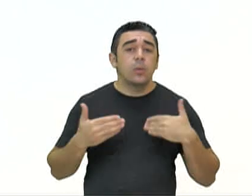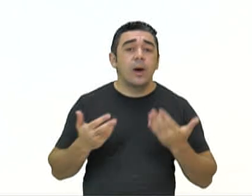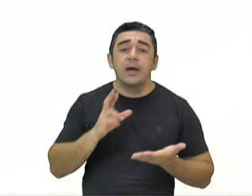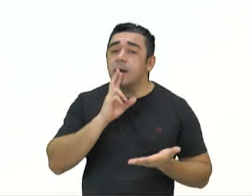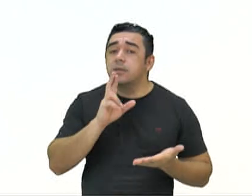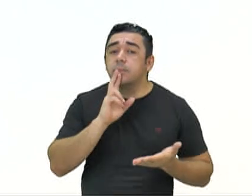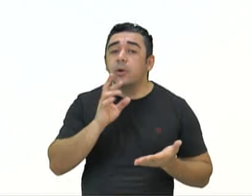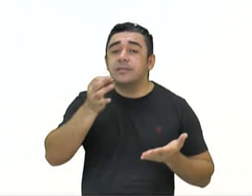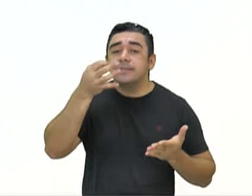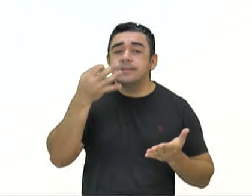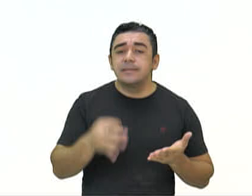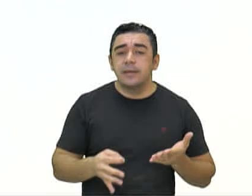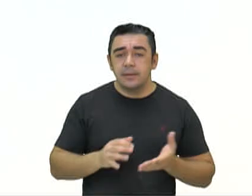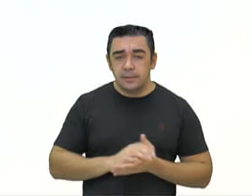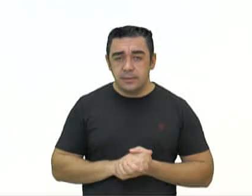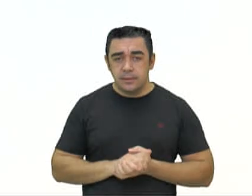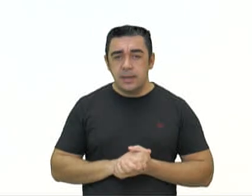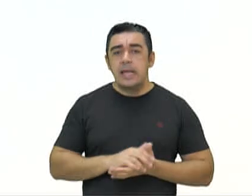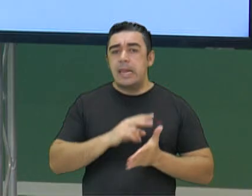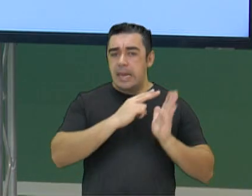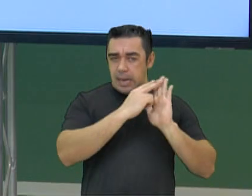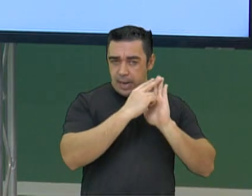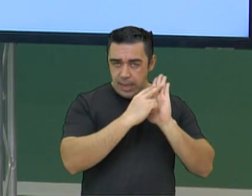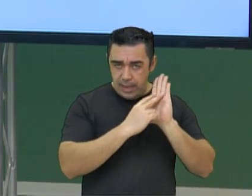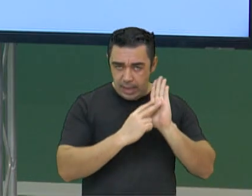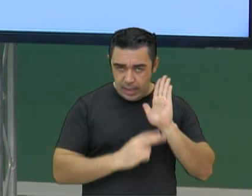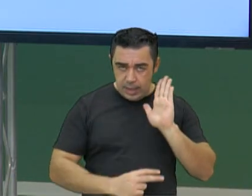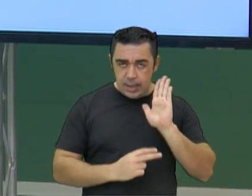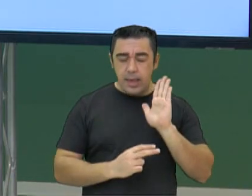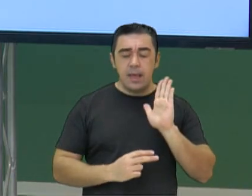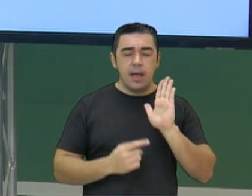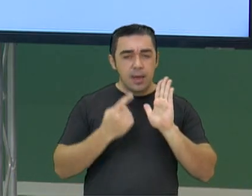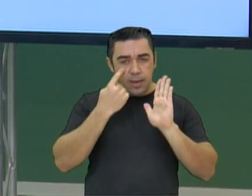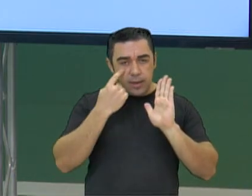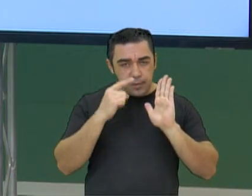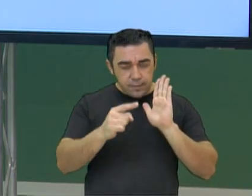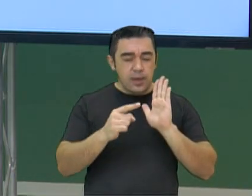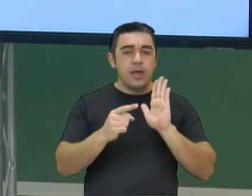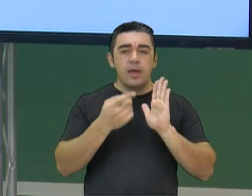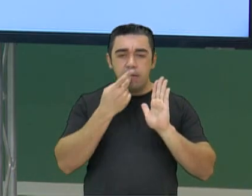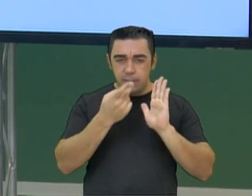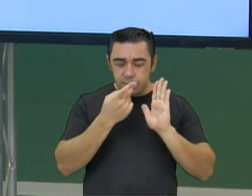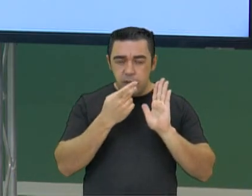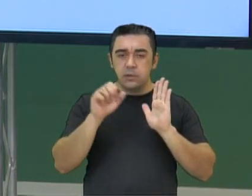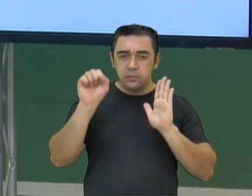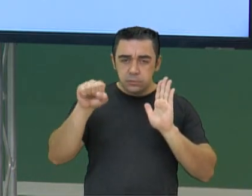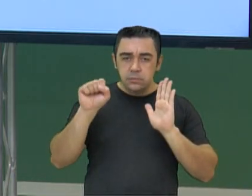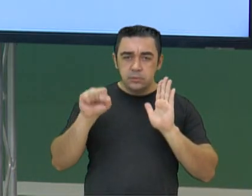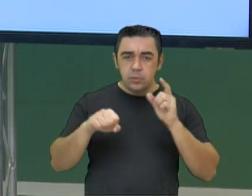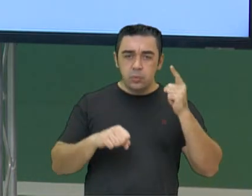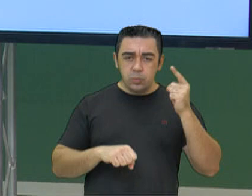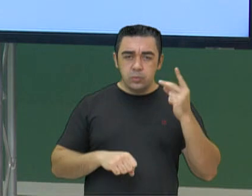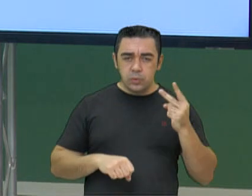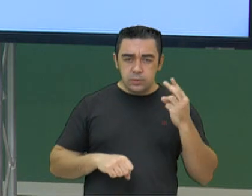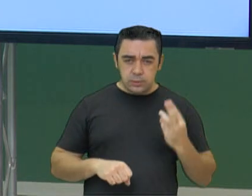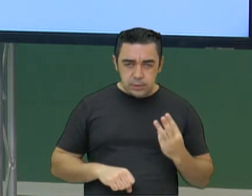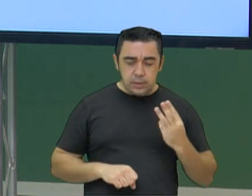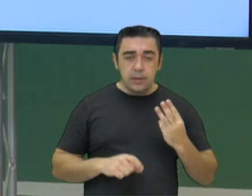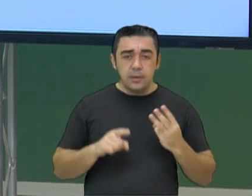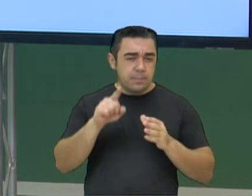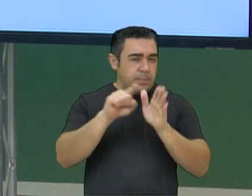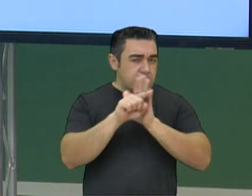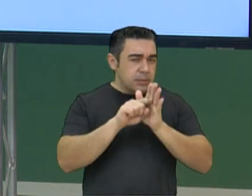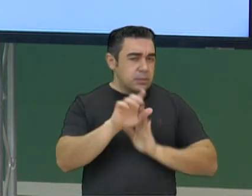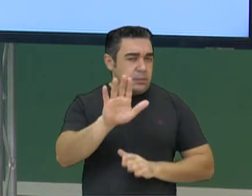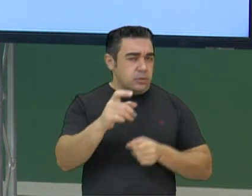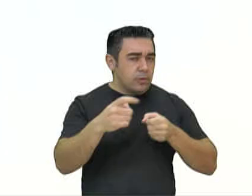estão corretas? Leia a historinha aqui, leia as questões, faça suas pesquisas aí e daqui a